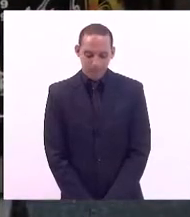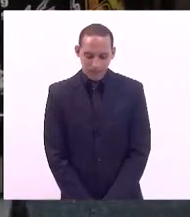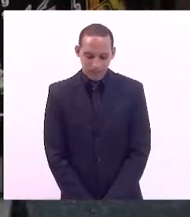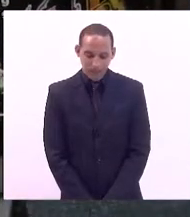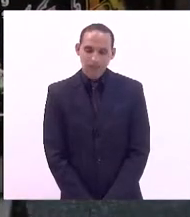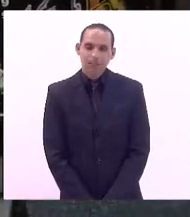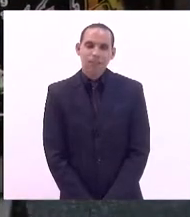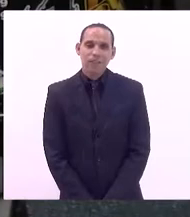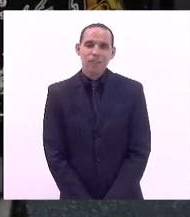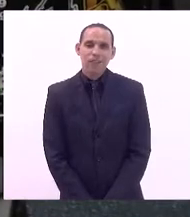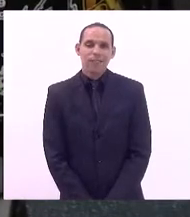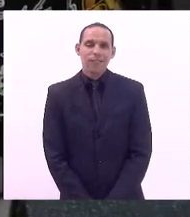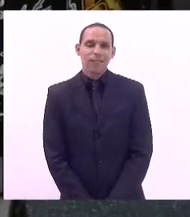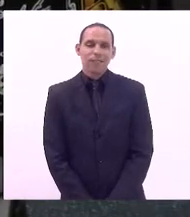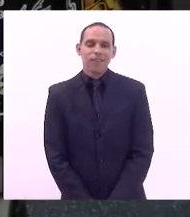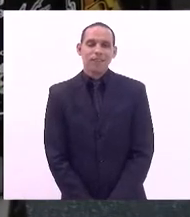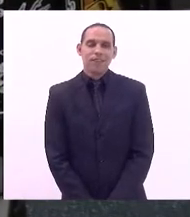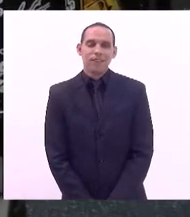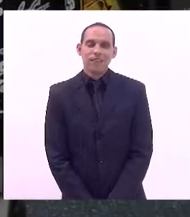E aí